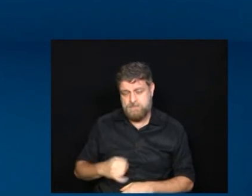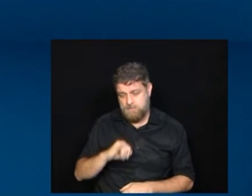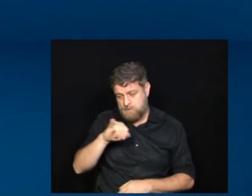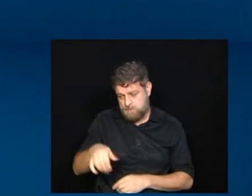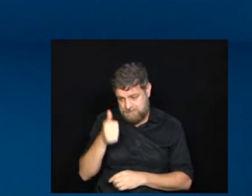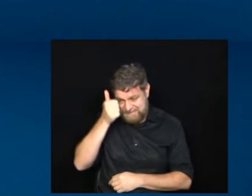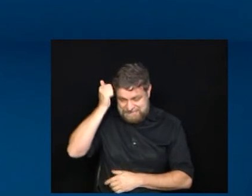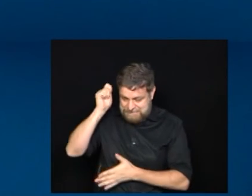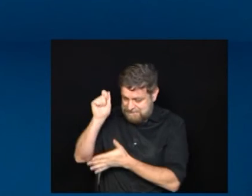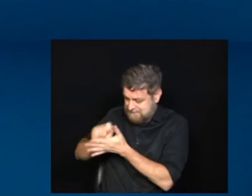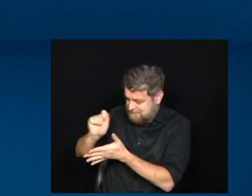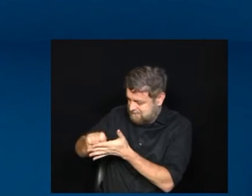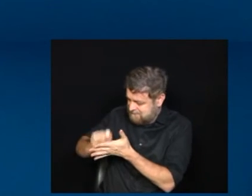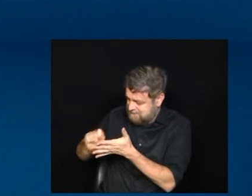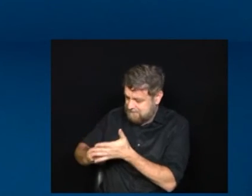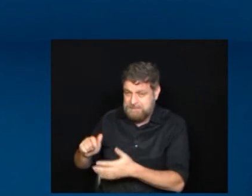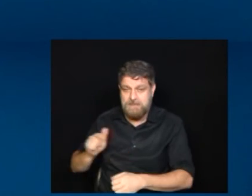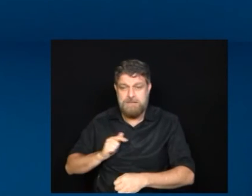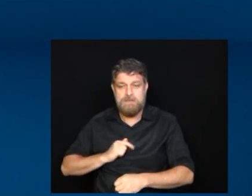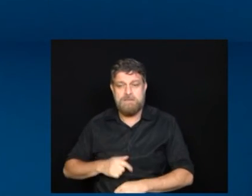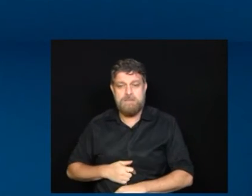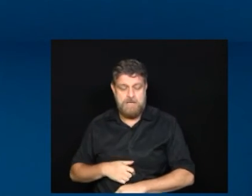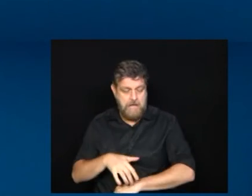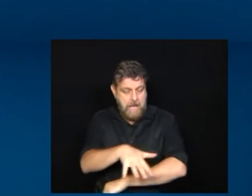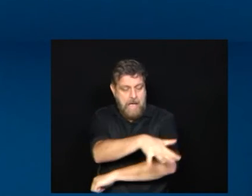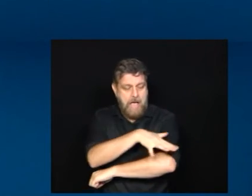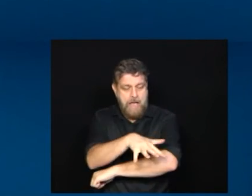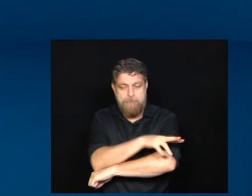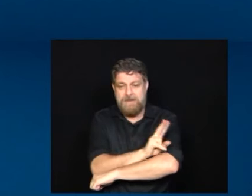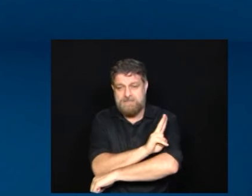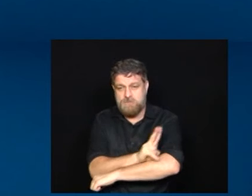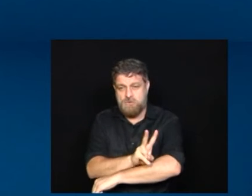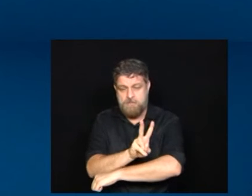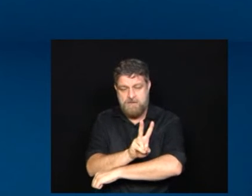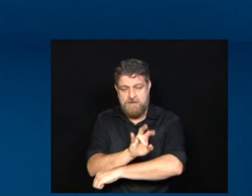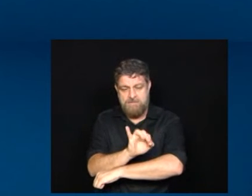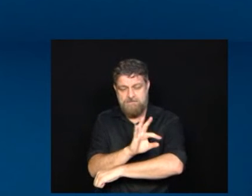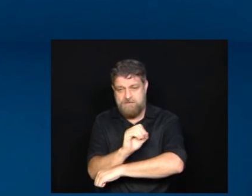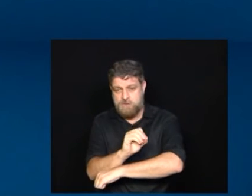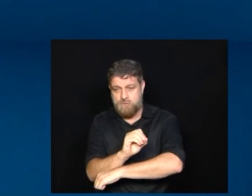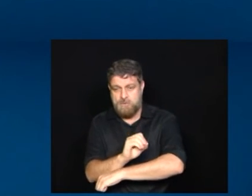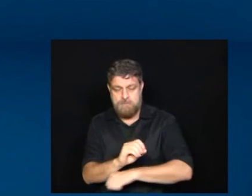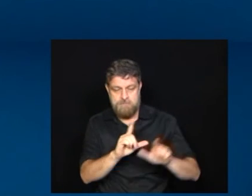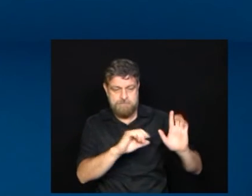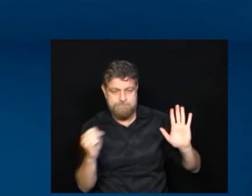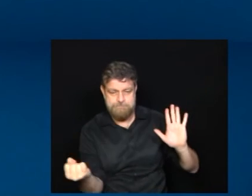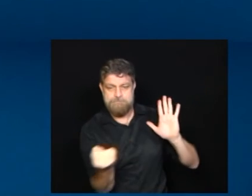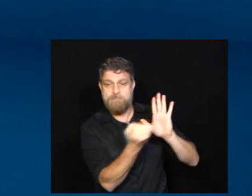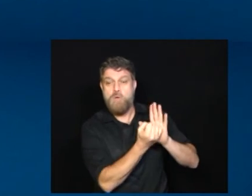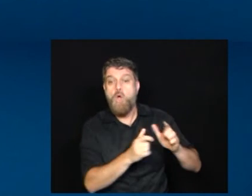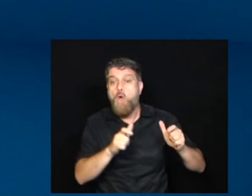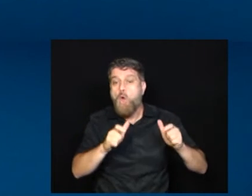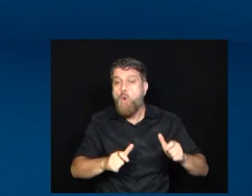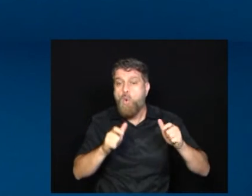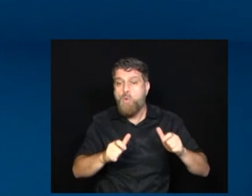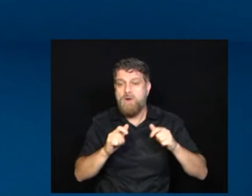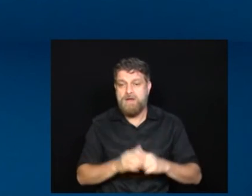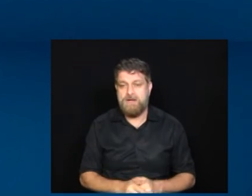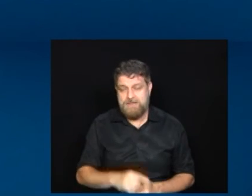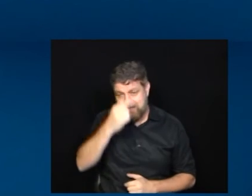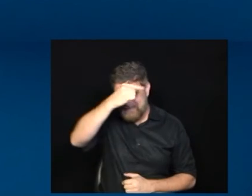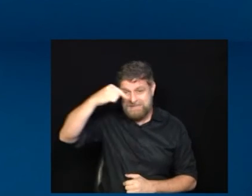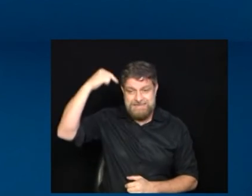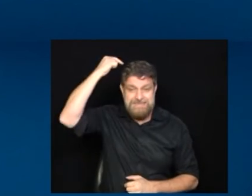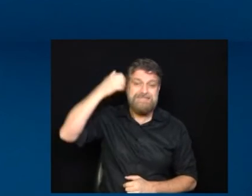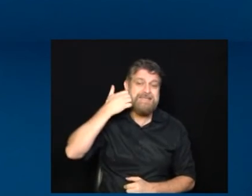da Barbarense, que denomina como Praça Vitor Hugo Silva de Oliveira uma praça localizada no Parque Santa